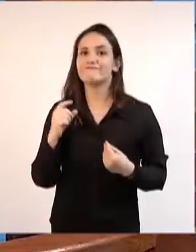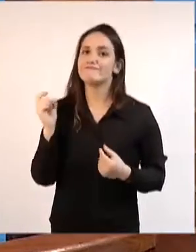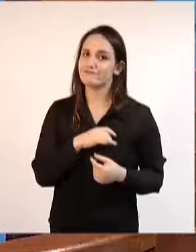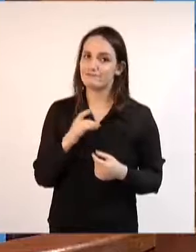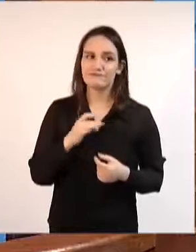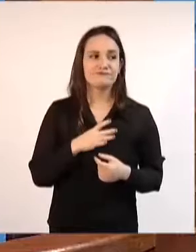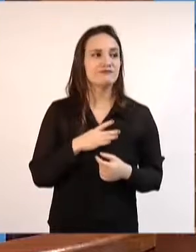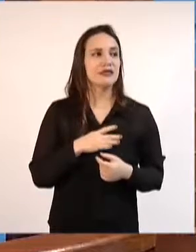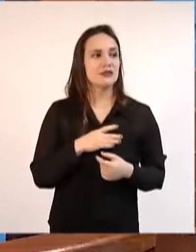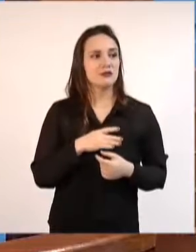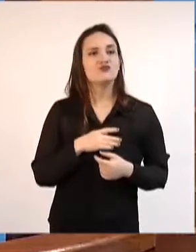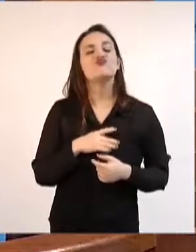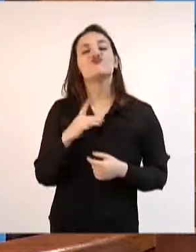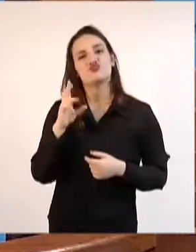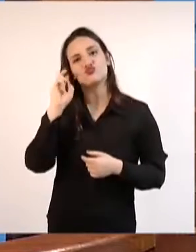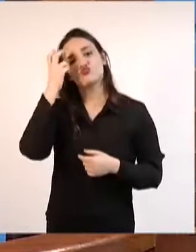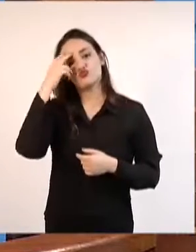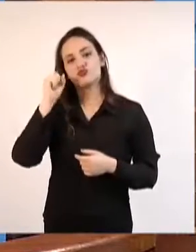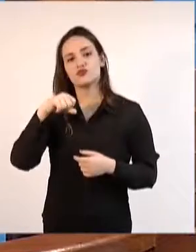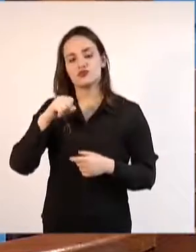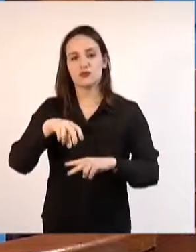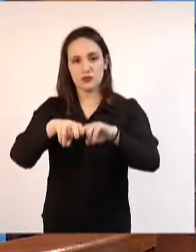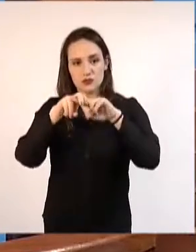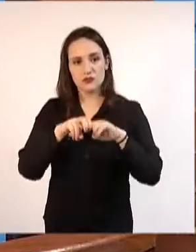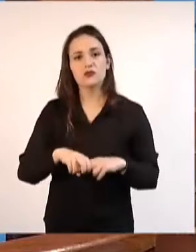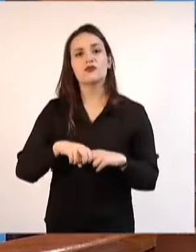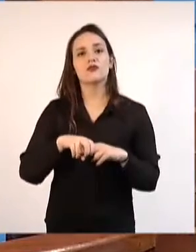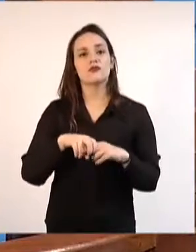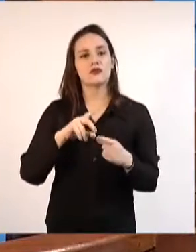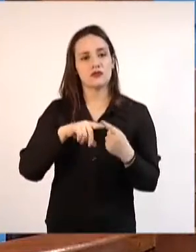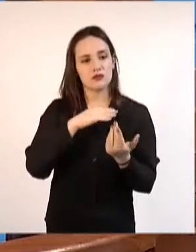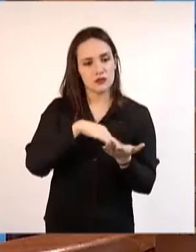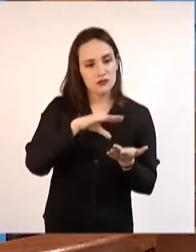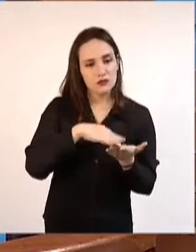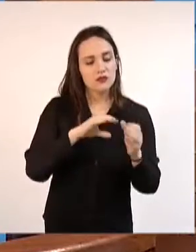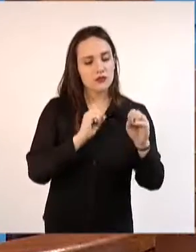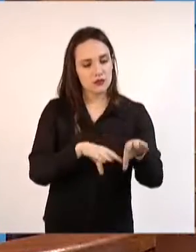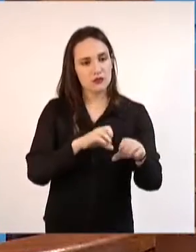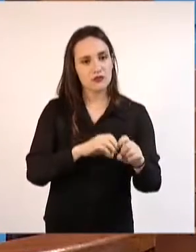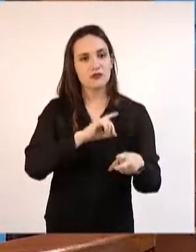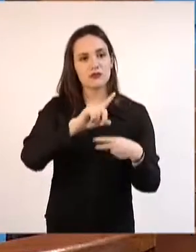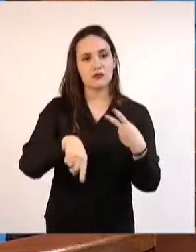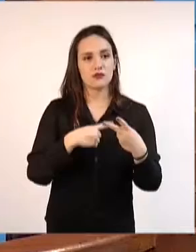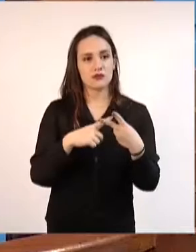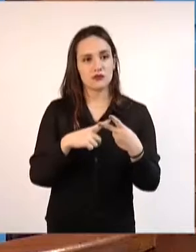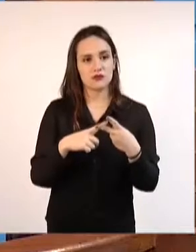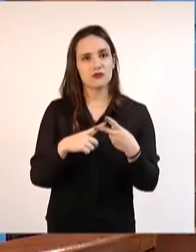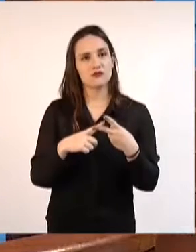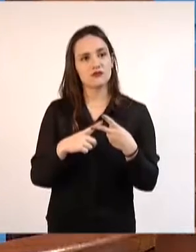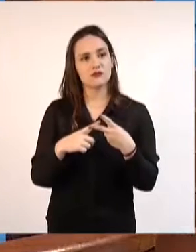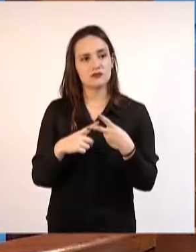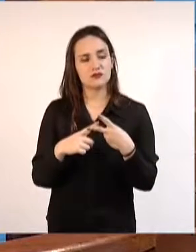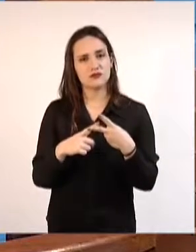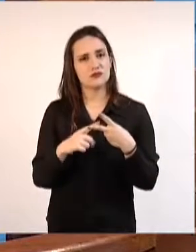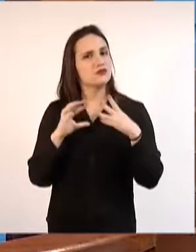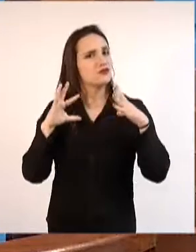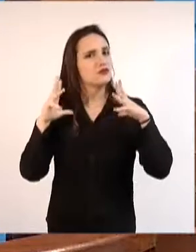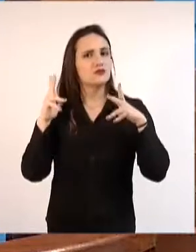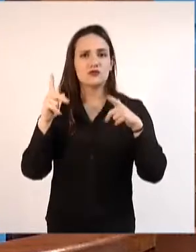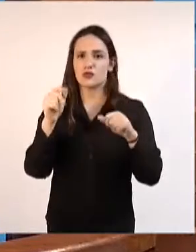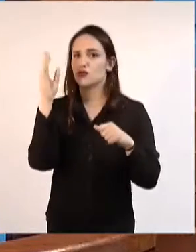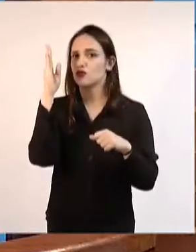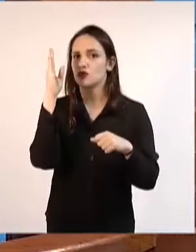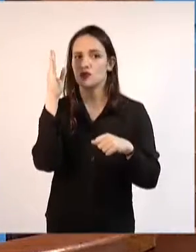muito importante, e a Secretaria de Educação, as secretarias de educação de todo o país, de todos os